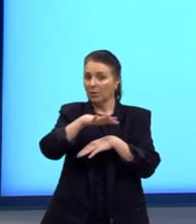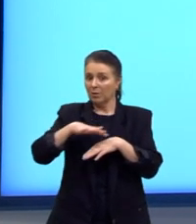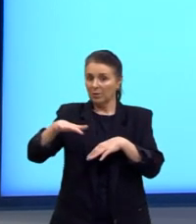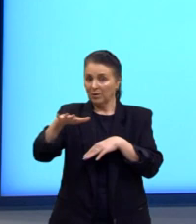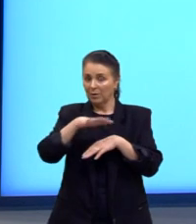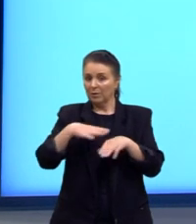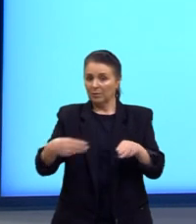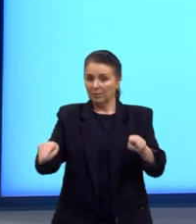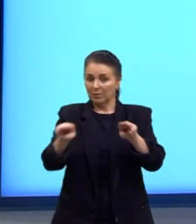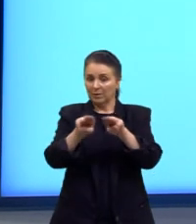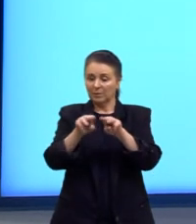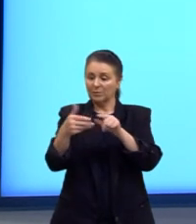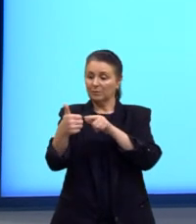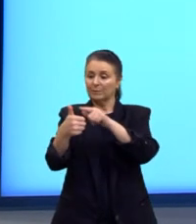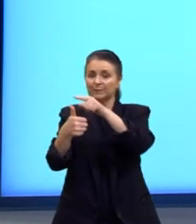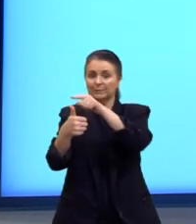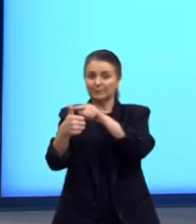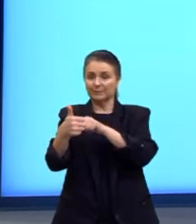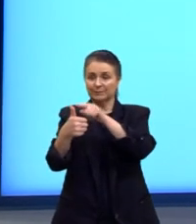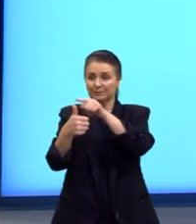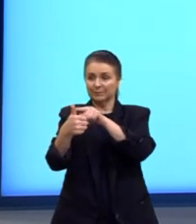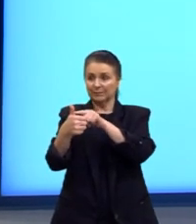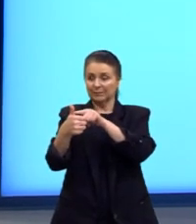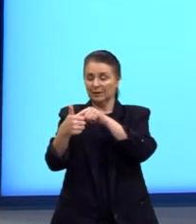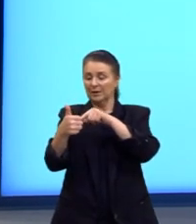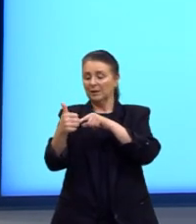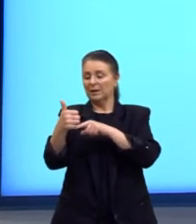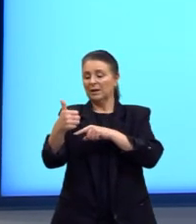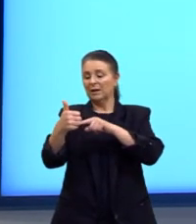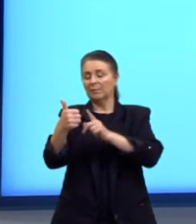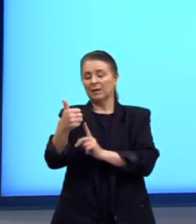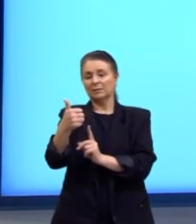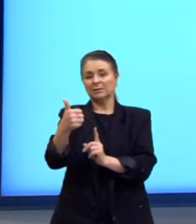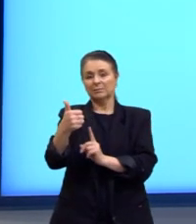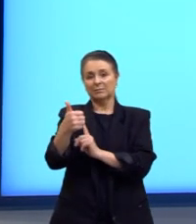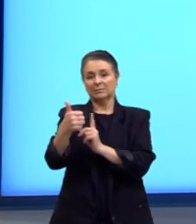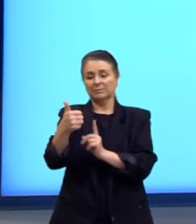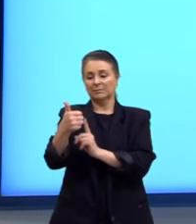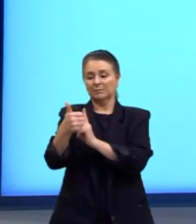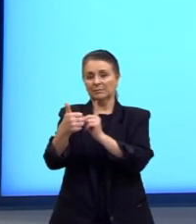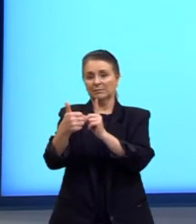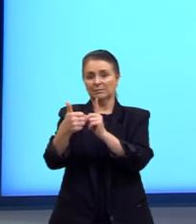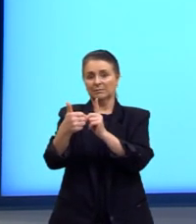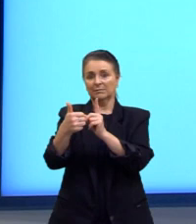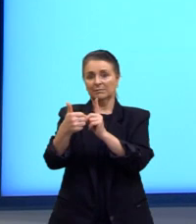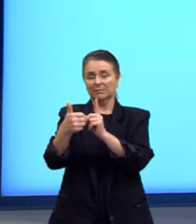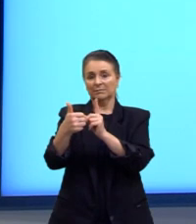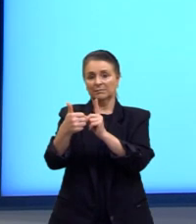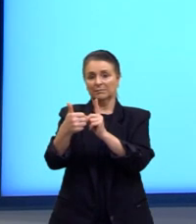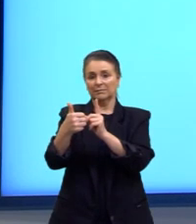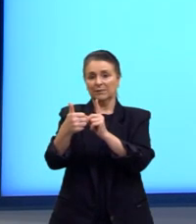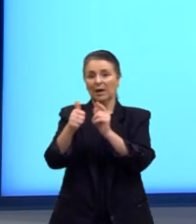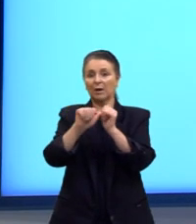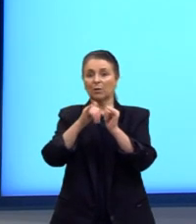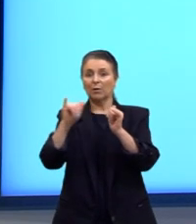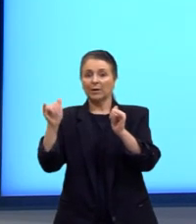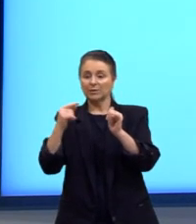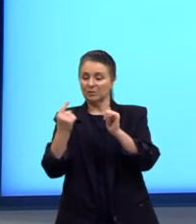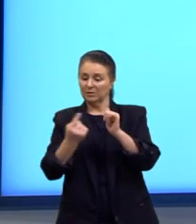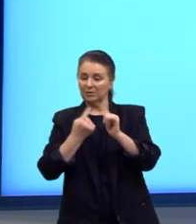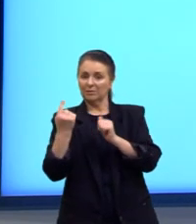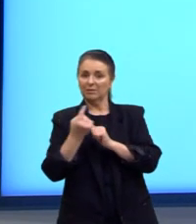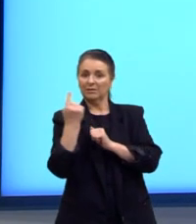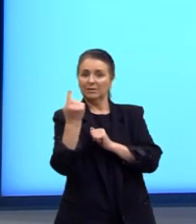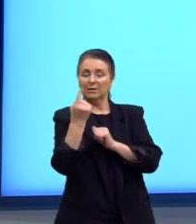dedão. E a corrente, ela passa pela espira. Então, agora é a corrente que faz a voltinha, né? Antes era o campo